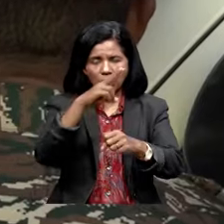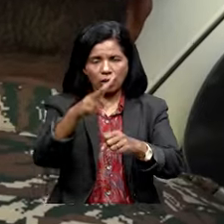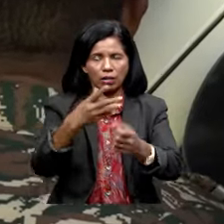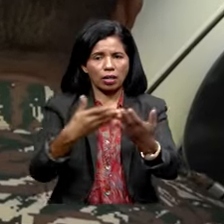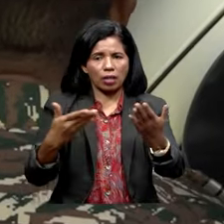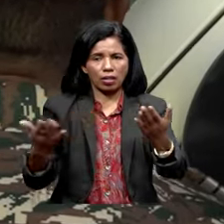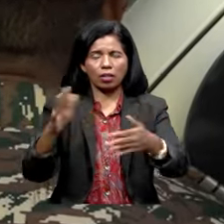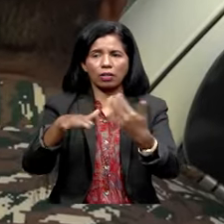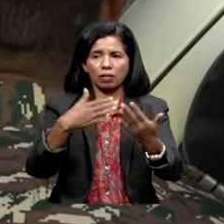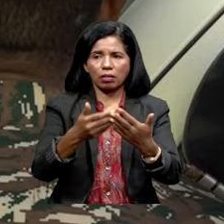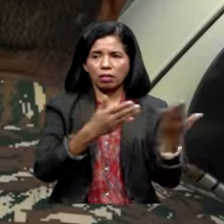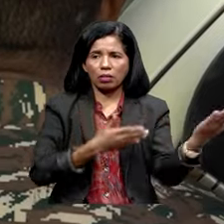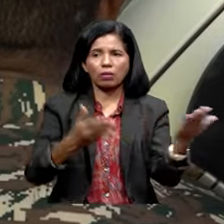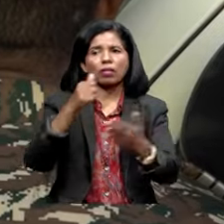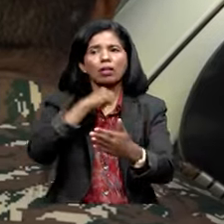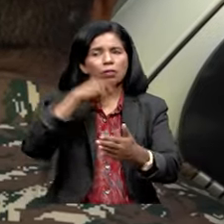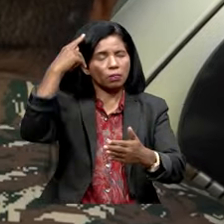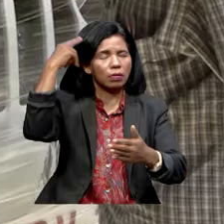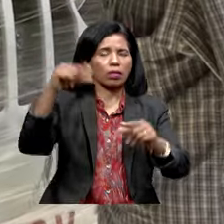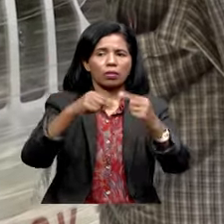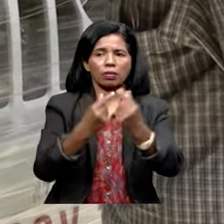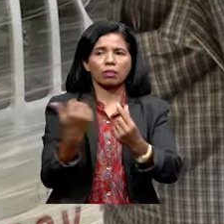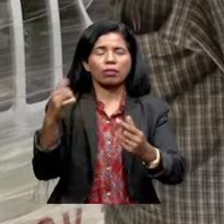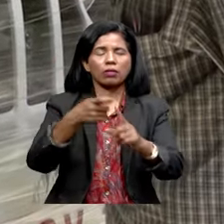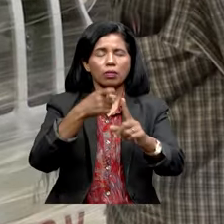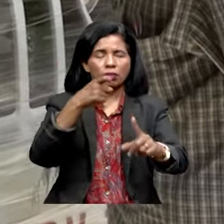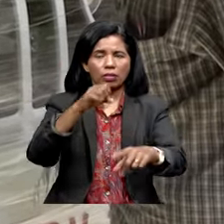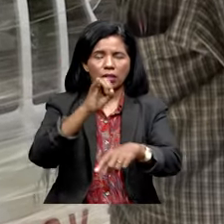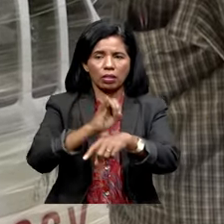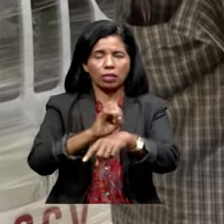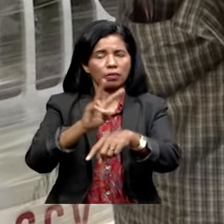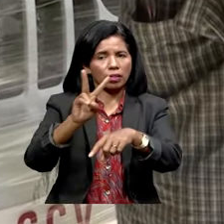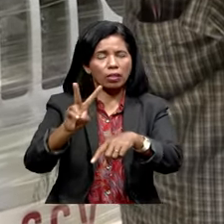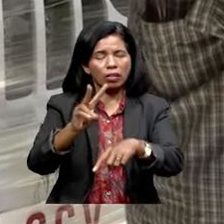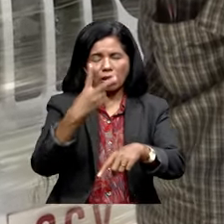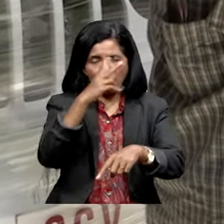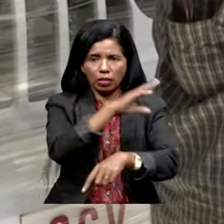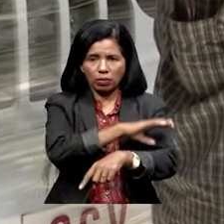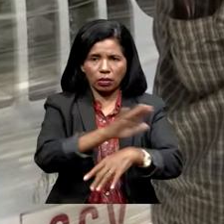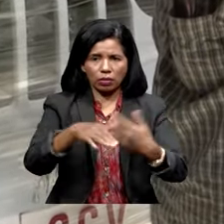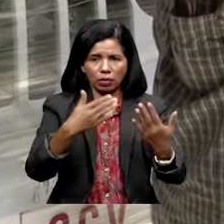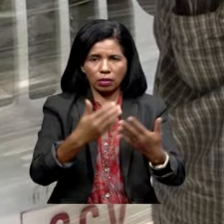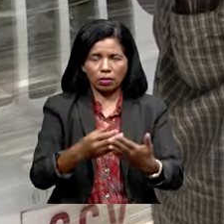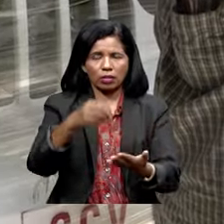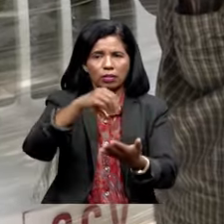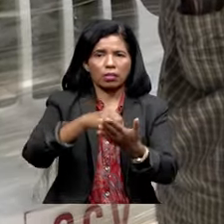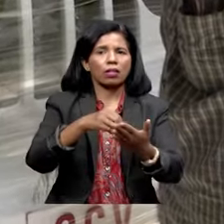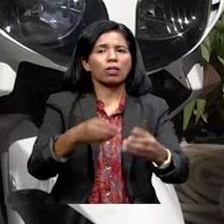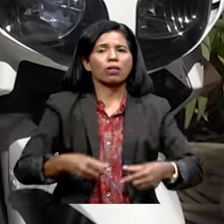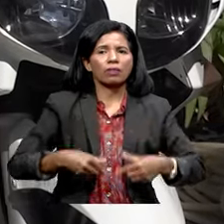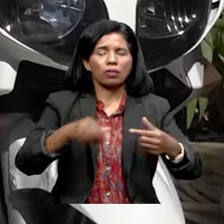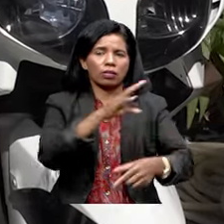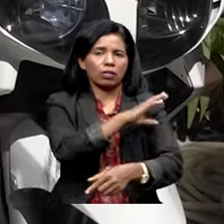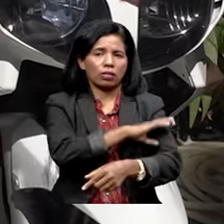sira nebe atutula mu papa no equipa sira do Vaticano no mostra a segurança sira nebe atu acompanha fo segurança